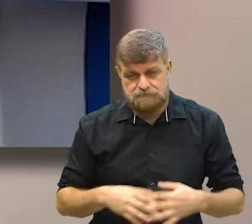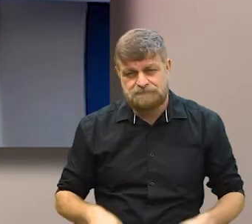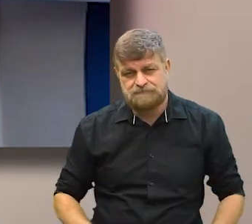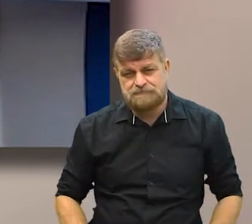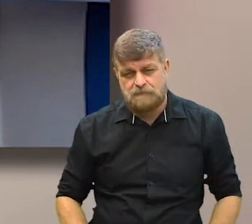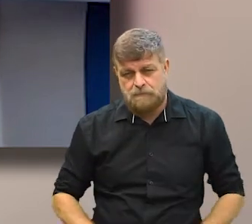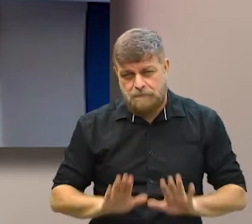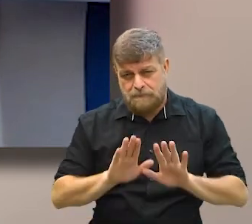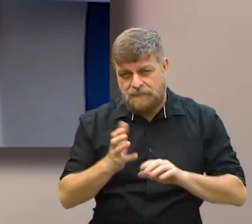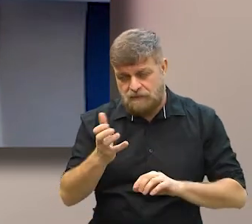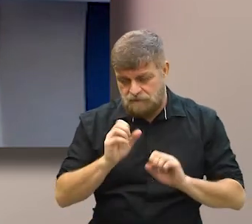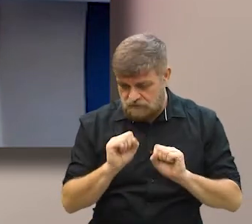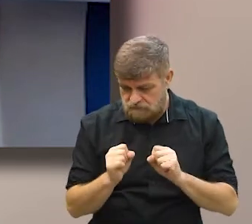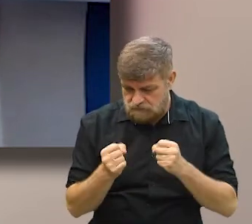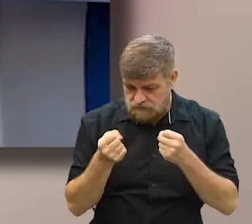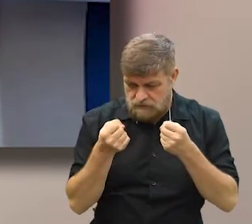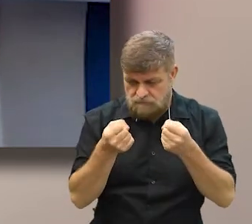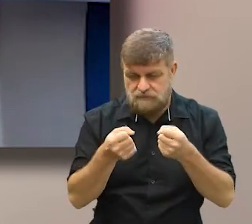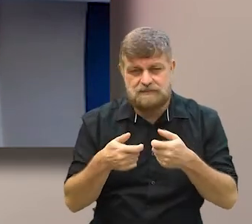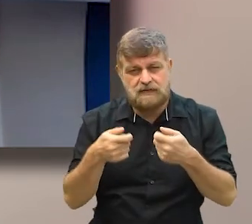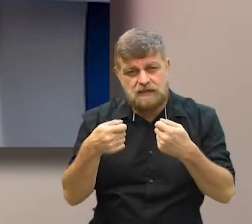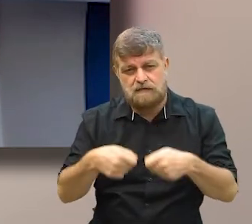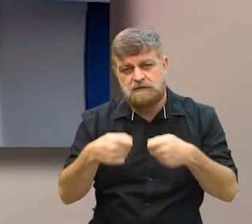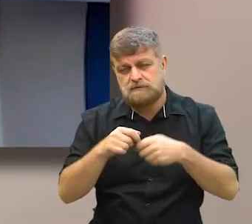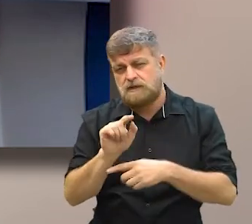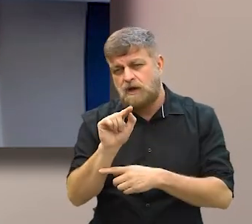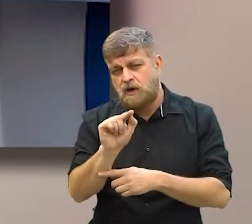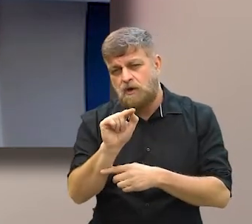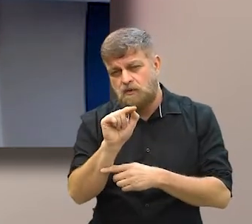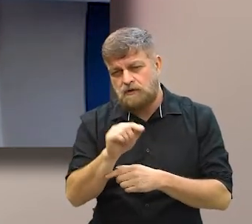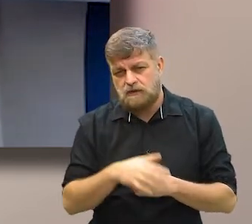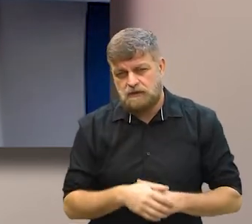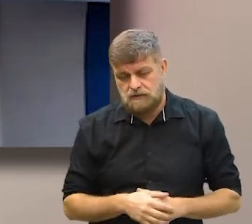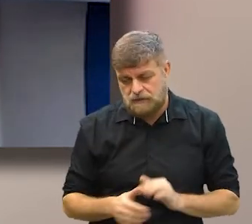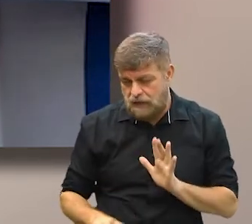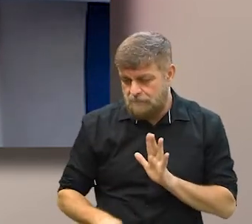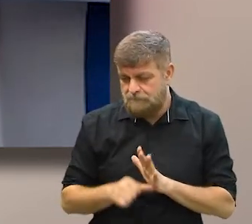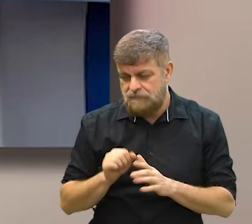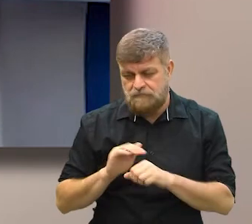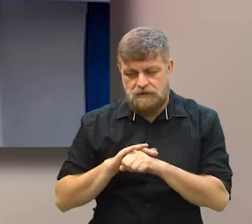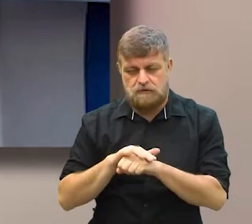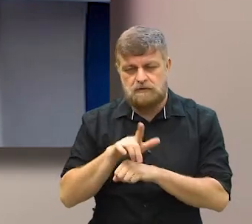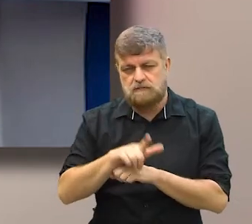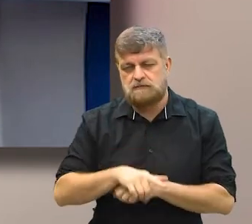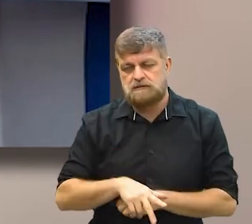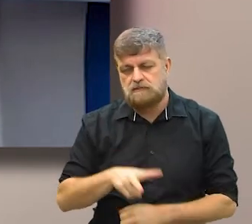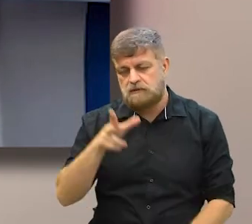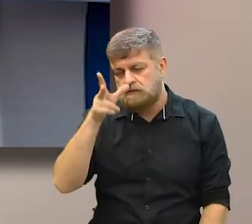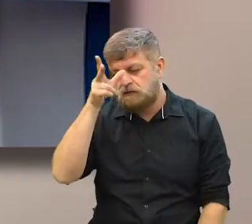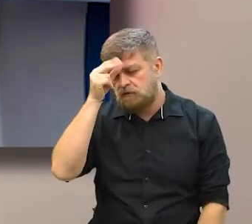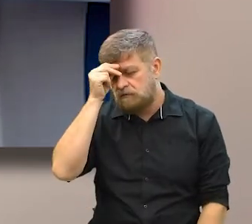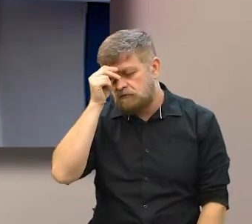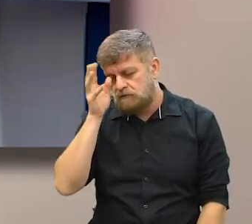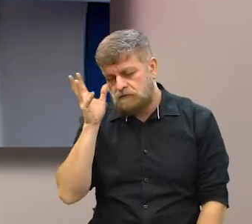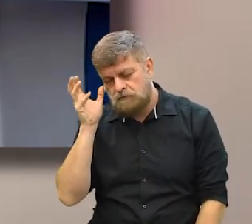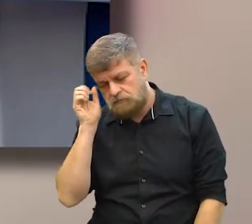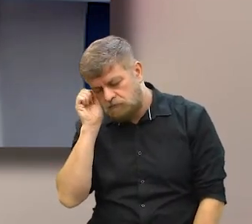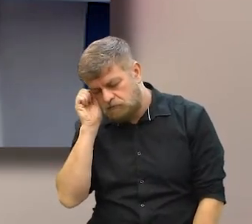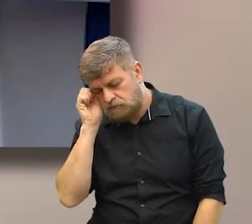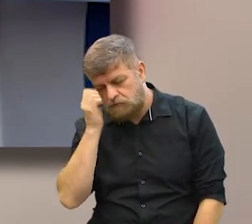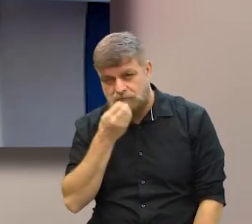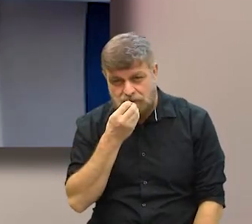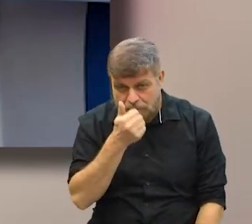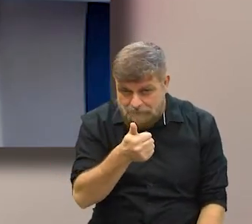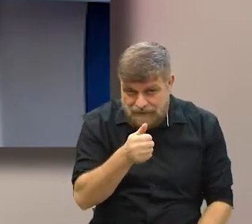funciona. Mas eu quero reforçar a necessidade de que não necessariamente na primeira noite você já vai dormir bem, nem na